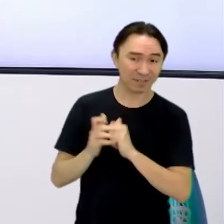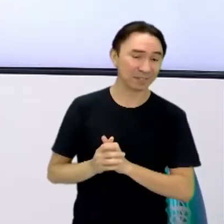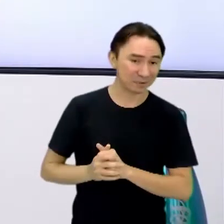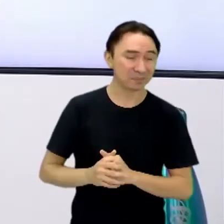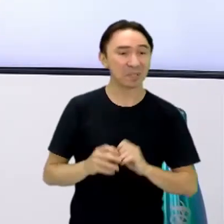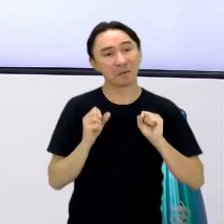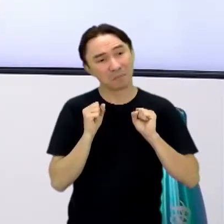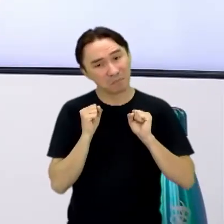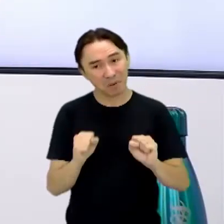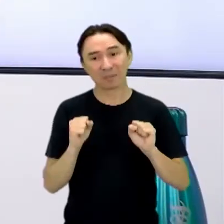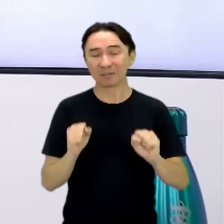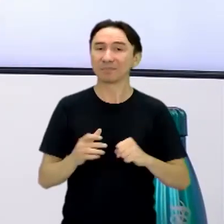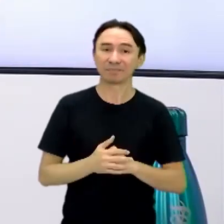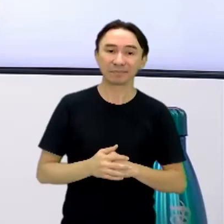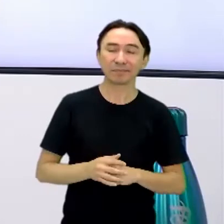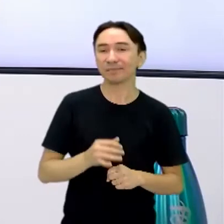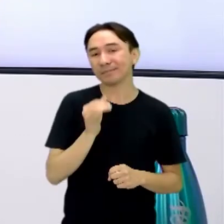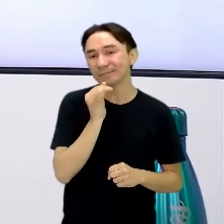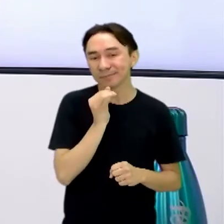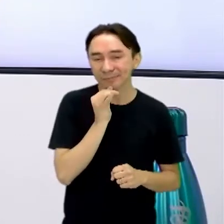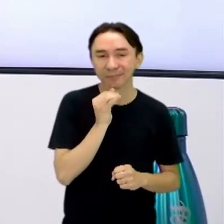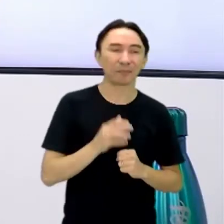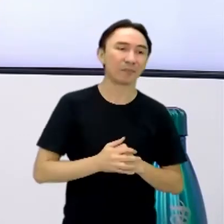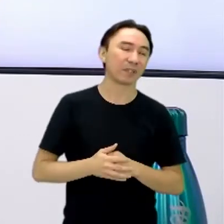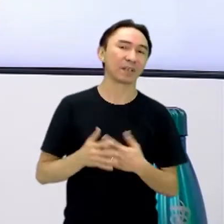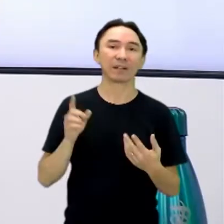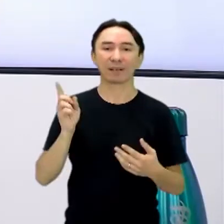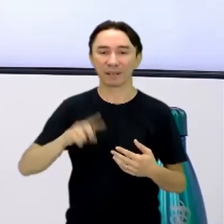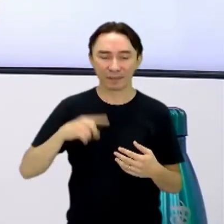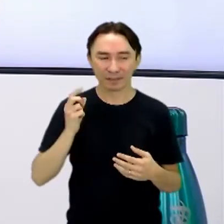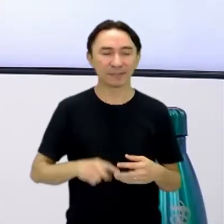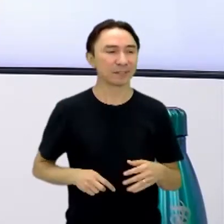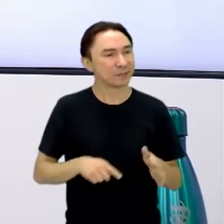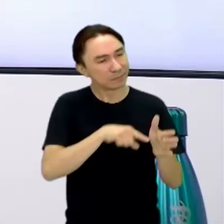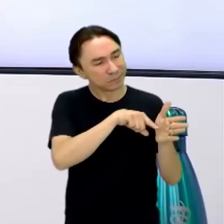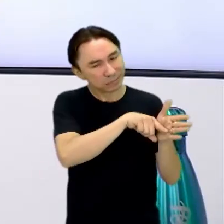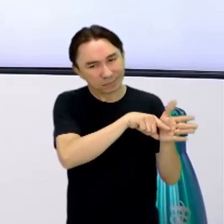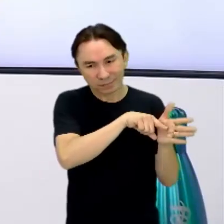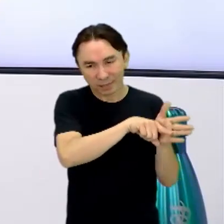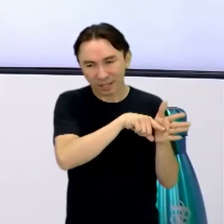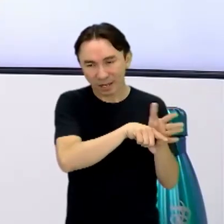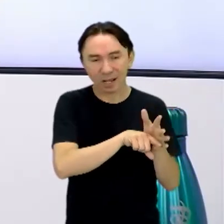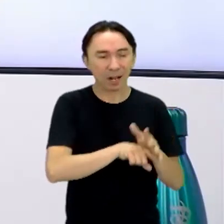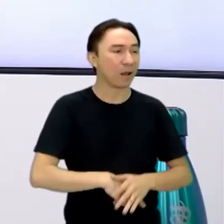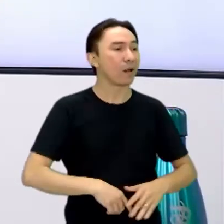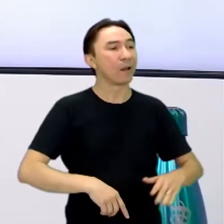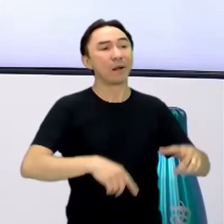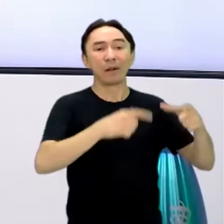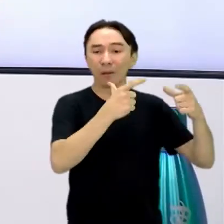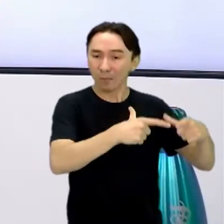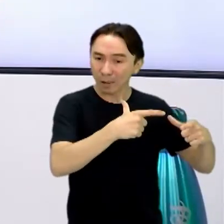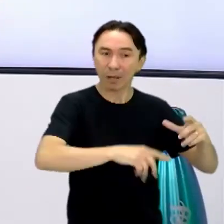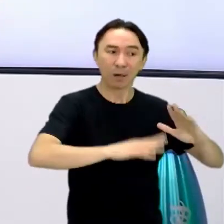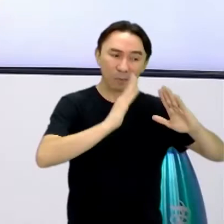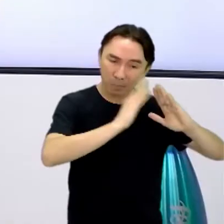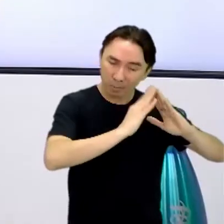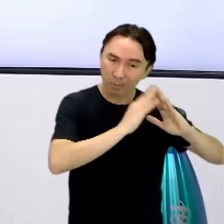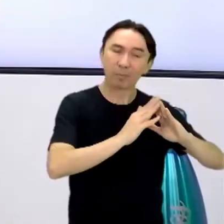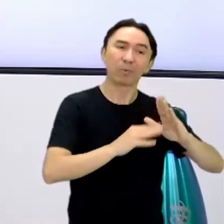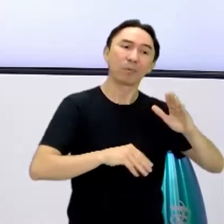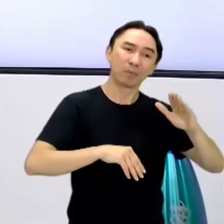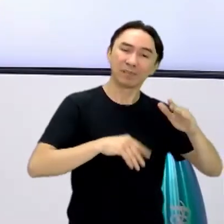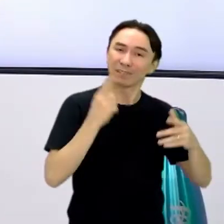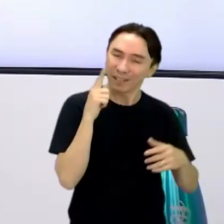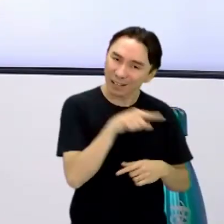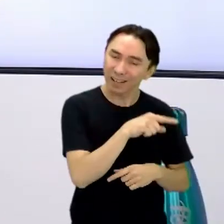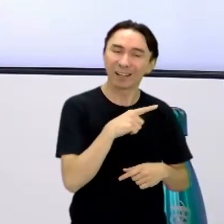de campo aí em abrigos de animais, deixa eu ver onde mais, a gente pode em ONGs, tá bom? E fazer uma pesquisa,